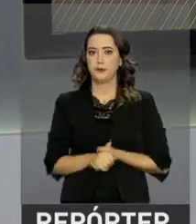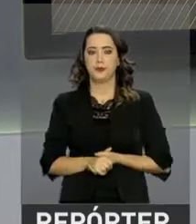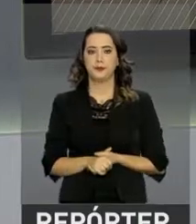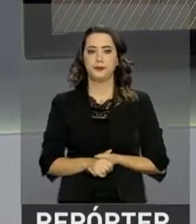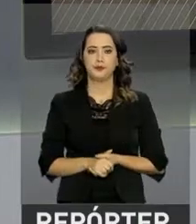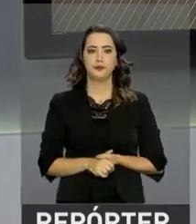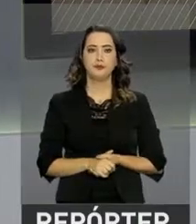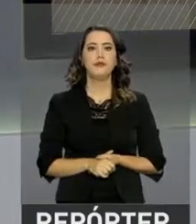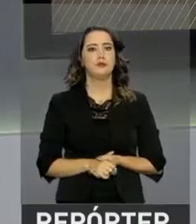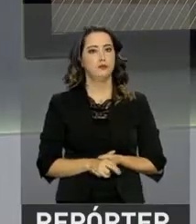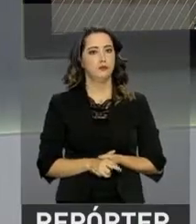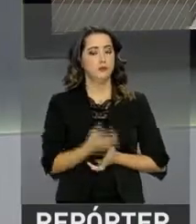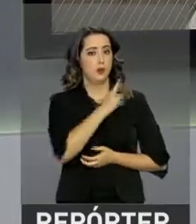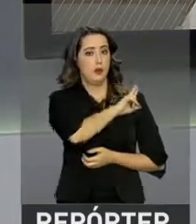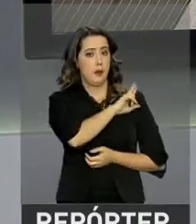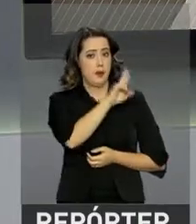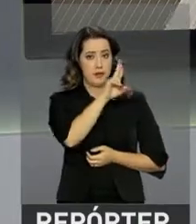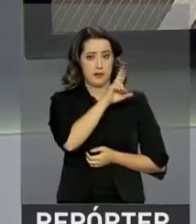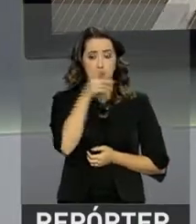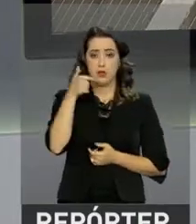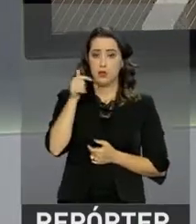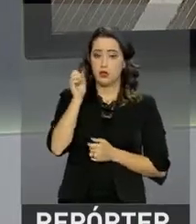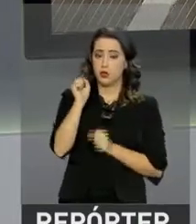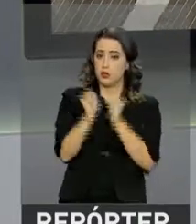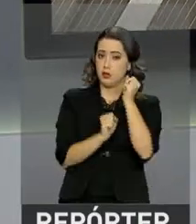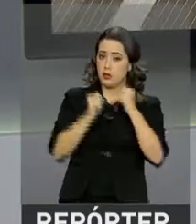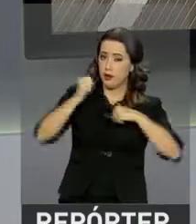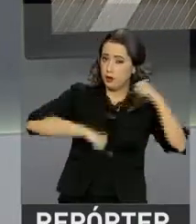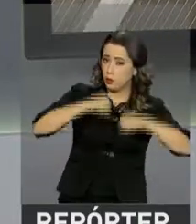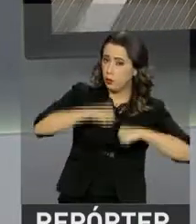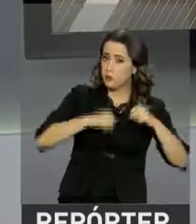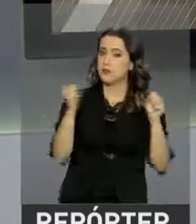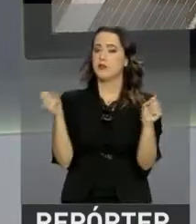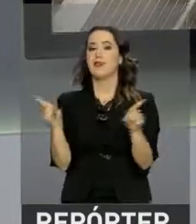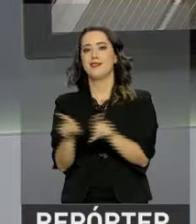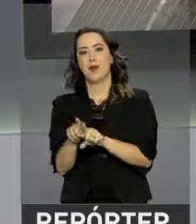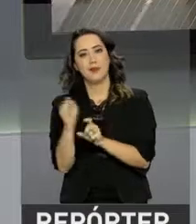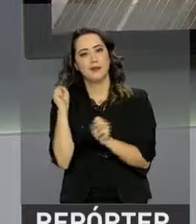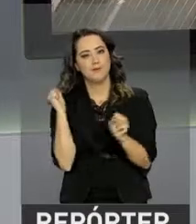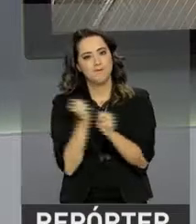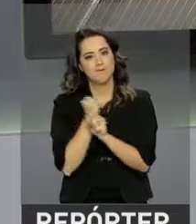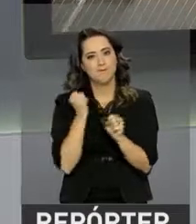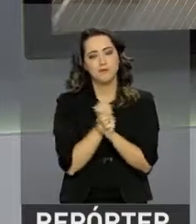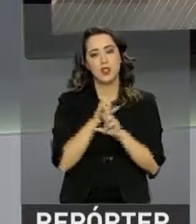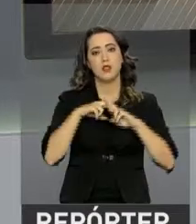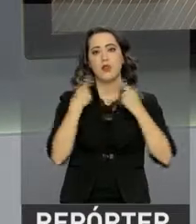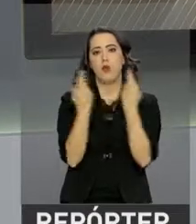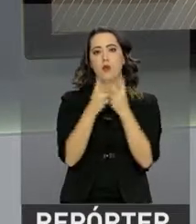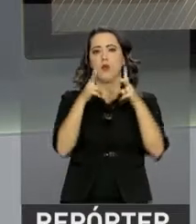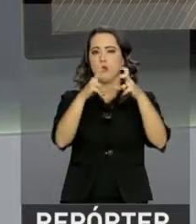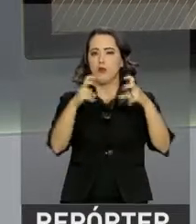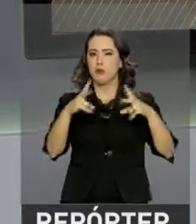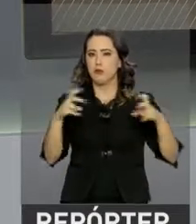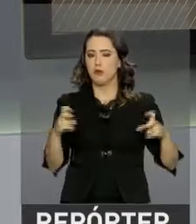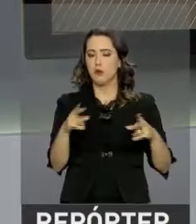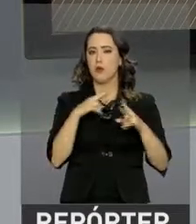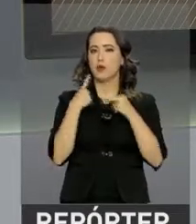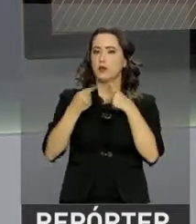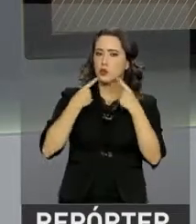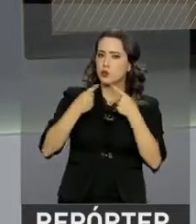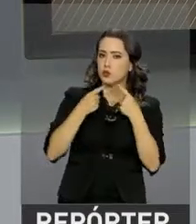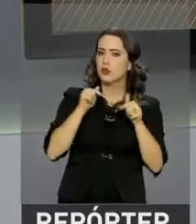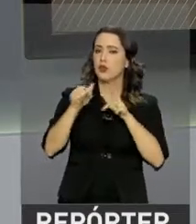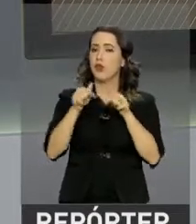representantes da indústria e construção estão reunidos em florianópolis para discutir ações de inovação no setor o